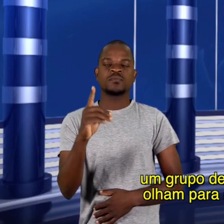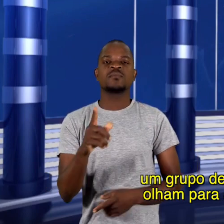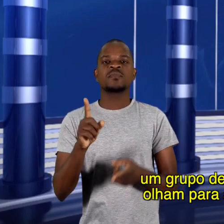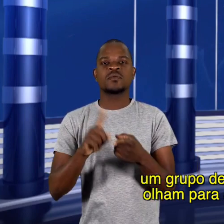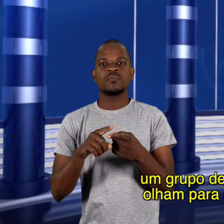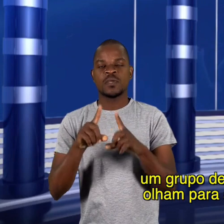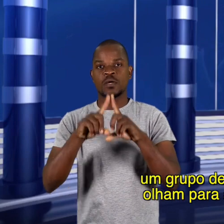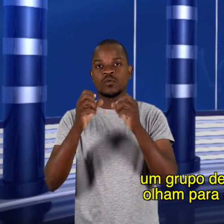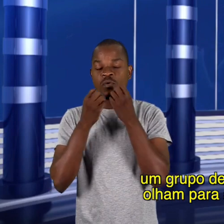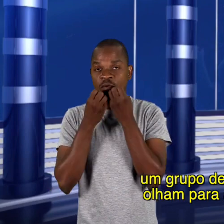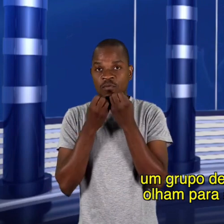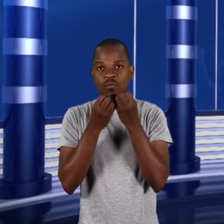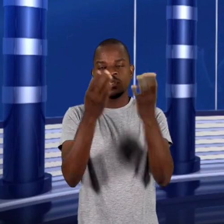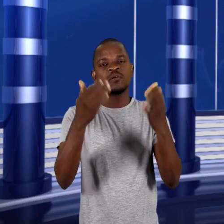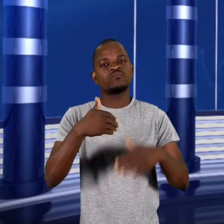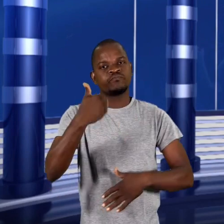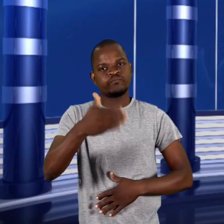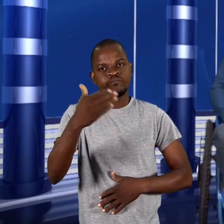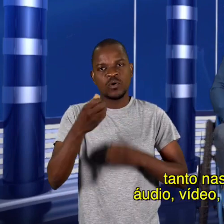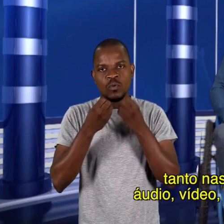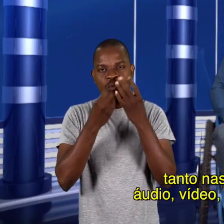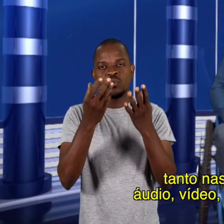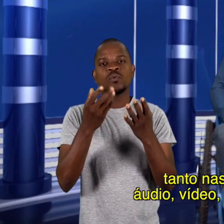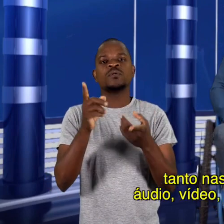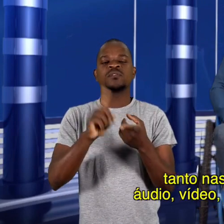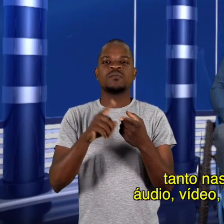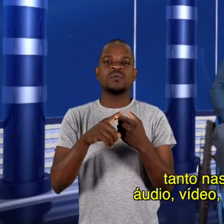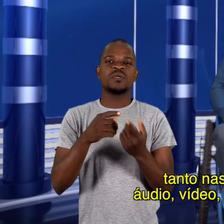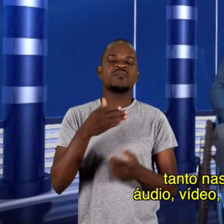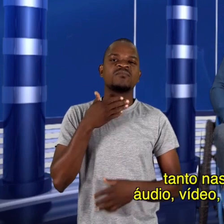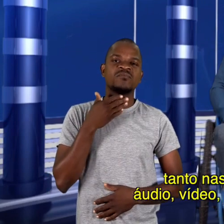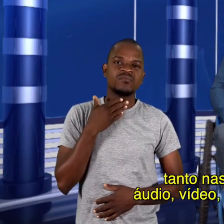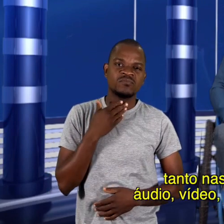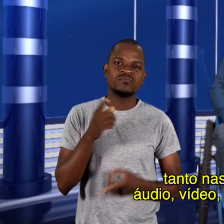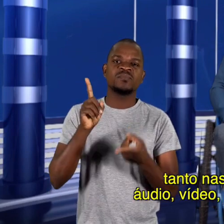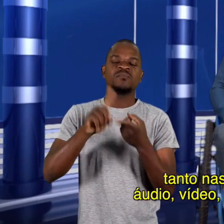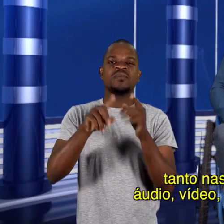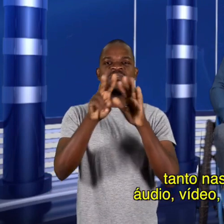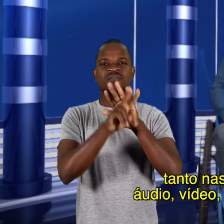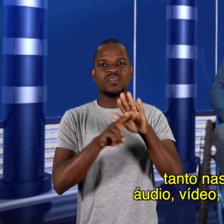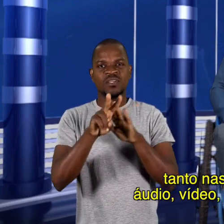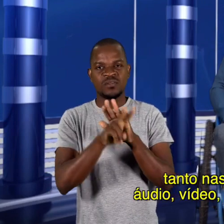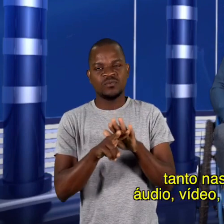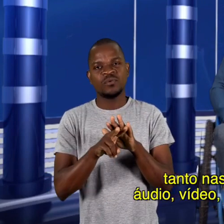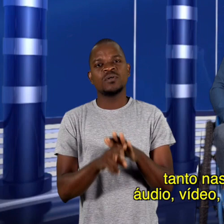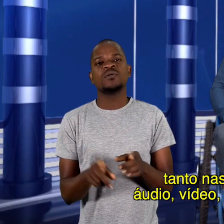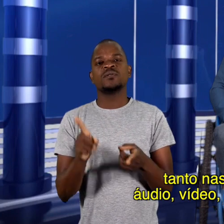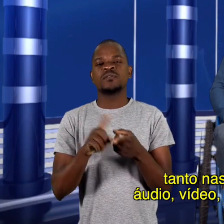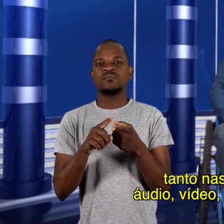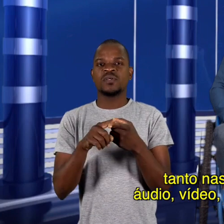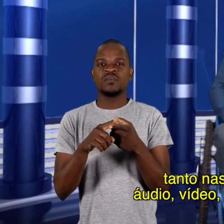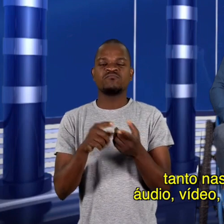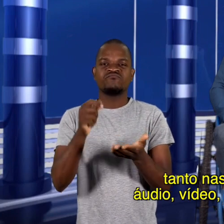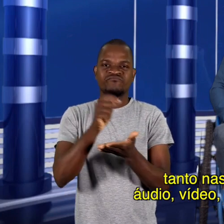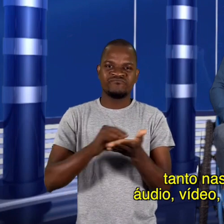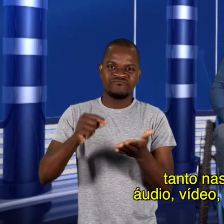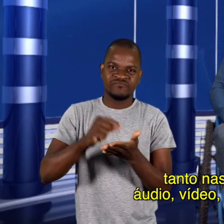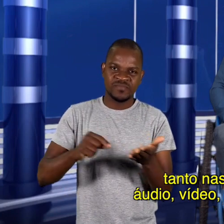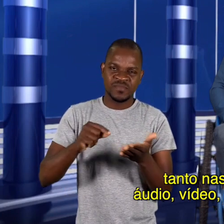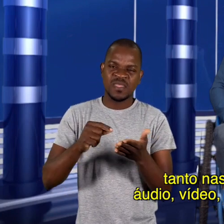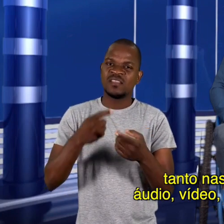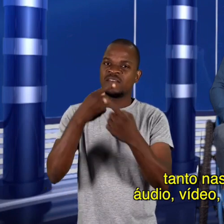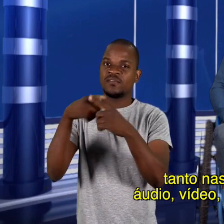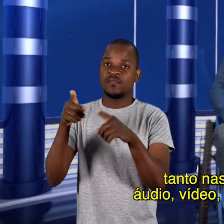para a especificidade da deficiência, tanto nas mensagens que estão sendo produzidas, em áudio, vídeo, mensagens